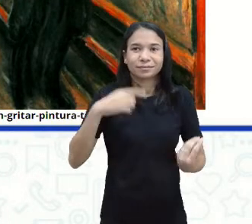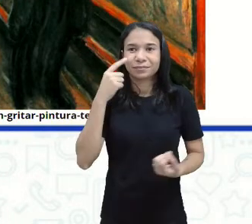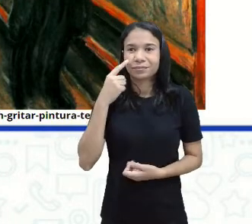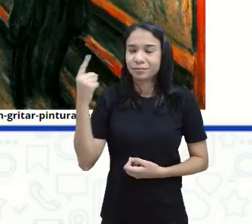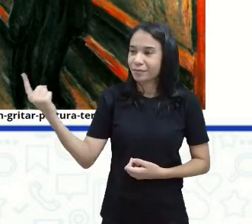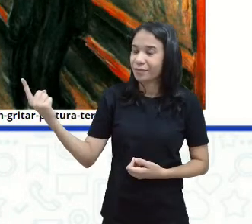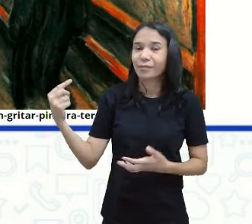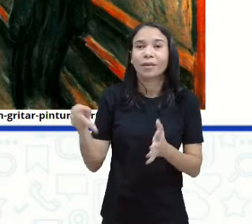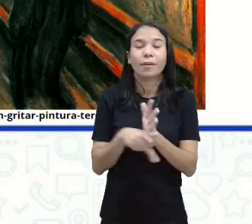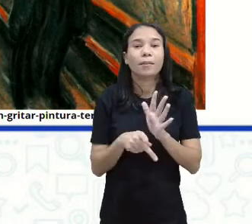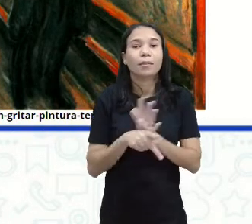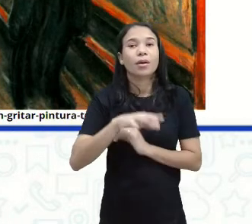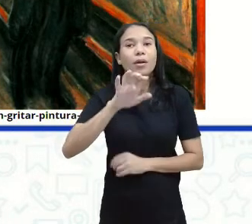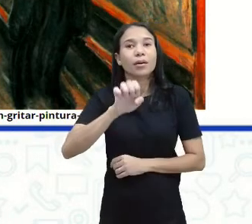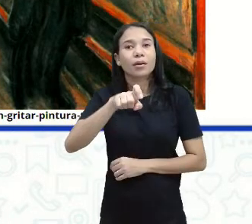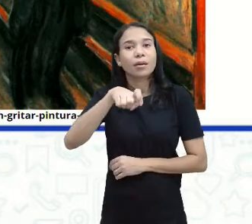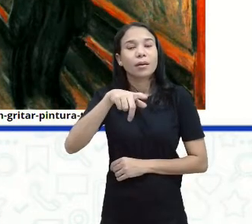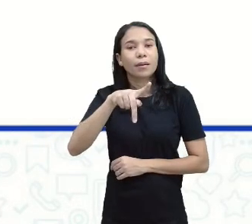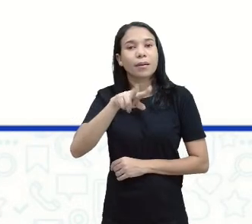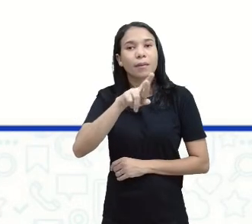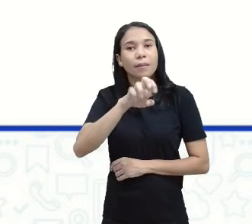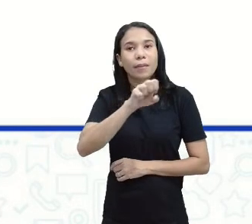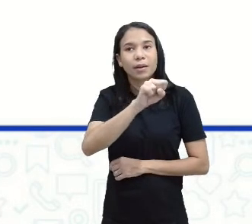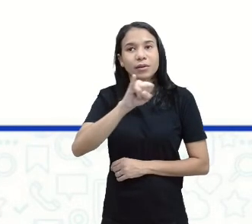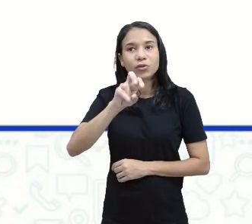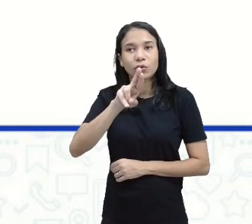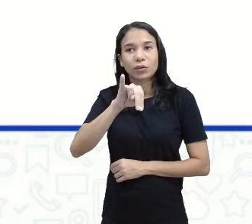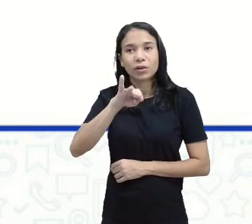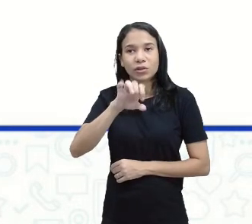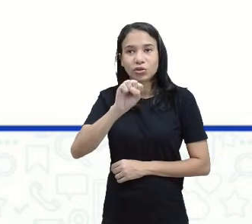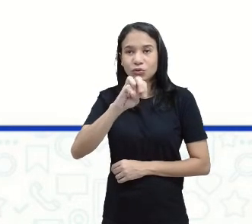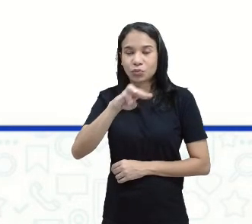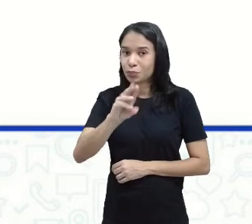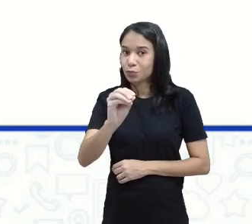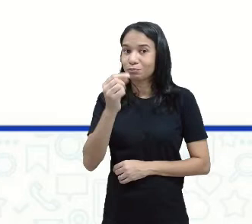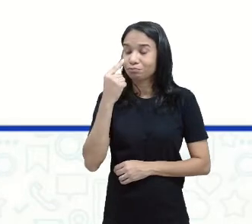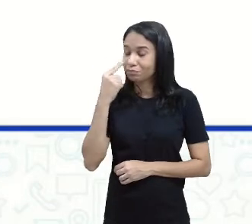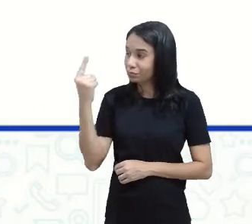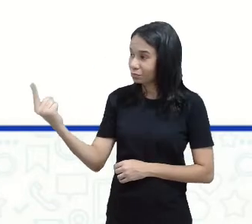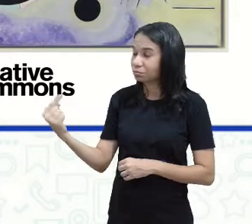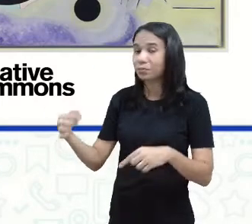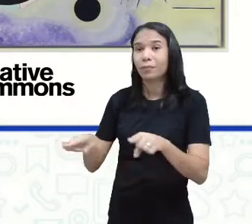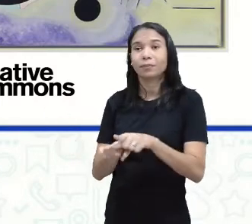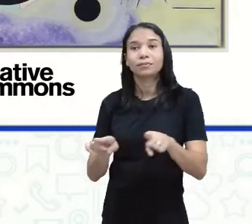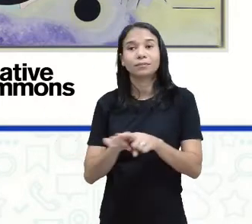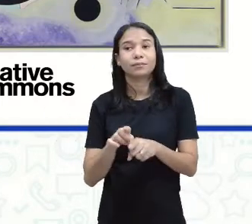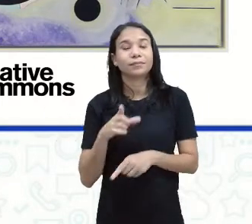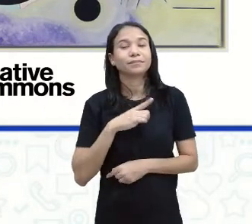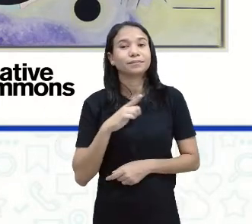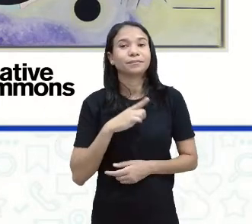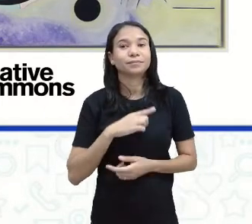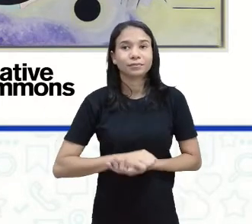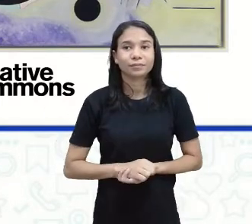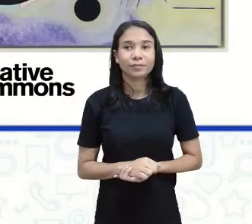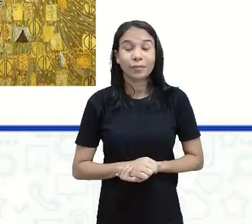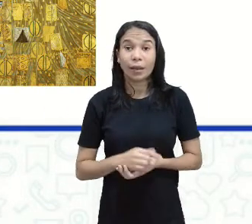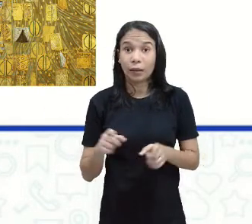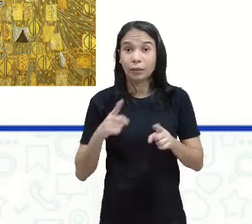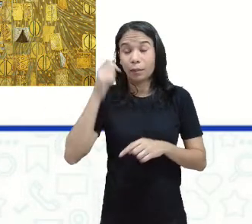Aqui o expressionismo, né? Essa obra também é bem emblemática. Mais uma obra aqui do expressionismo,